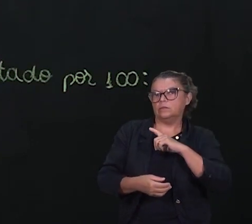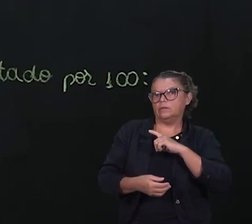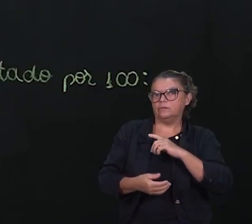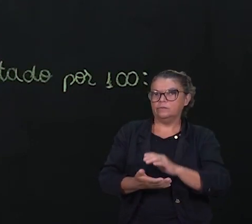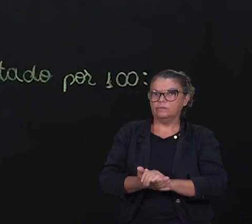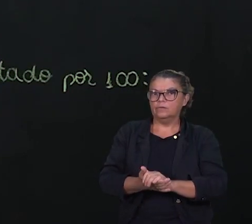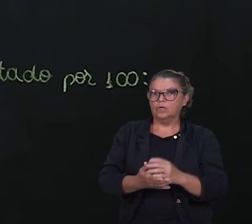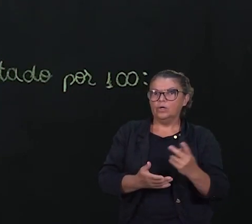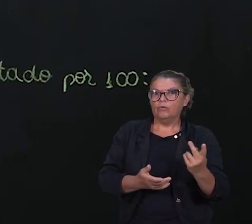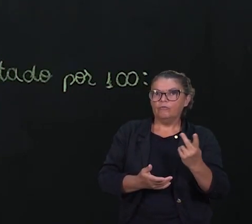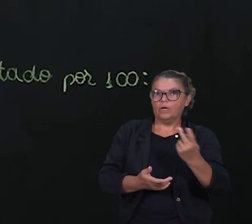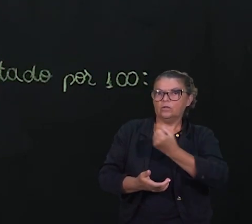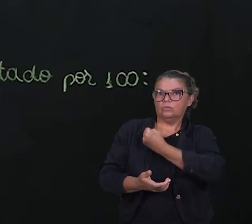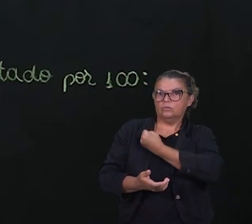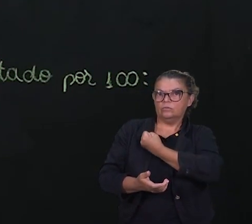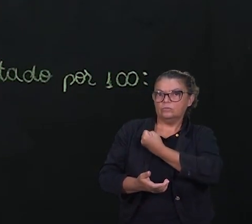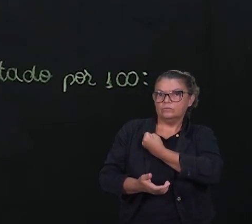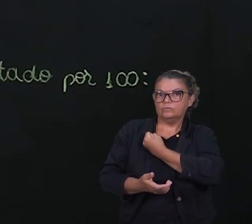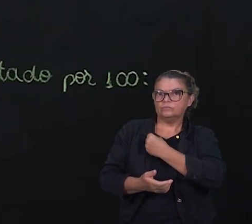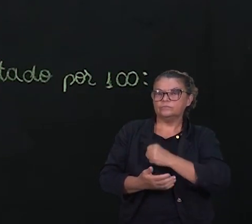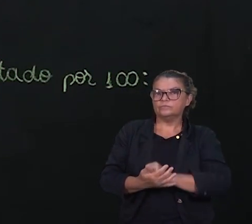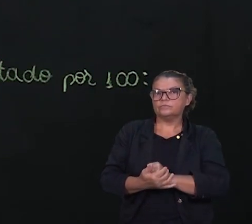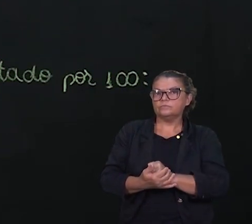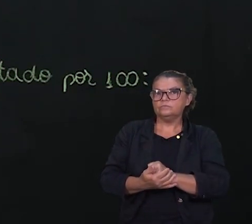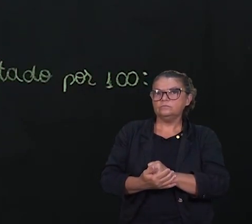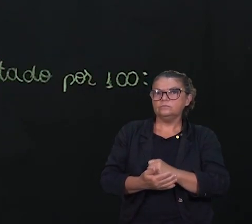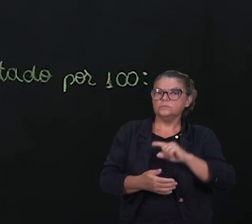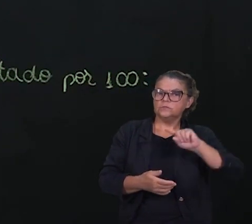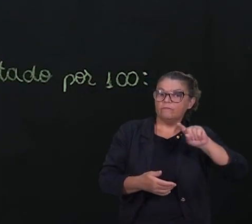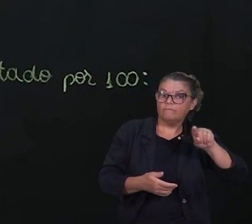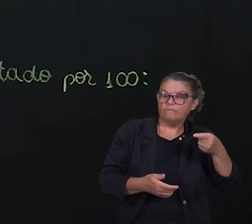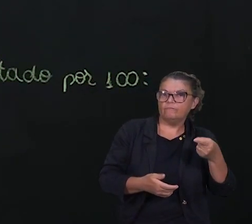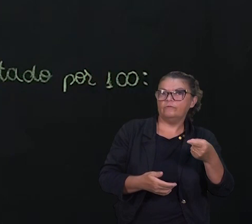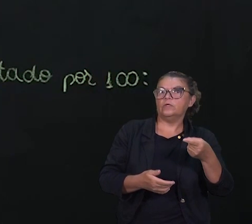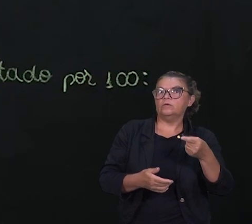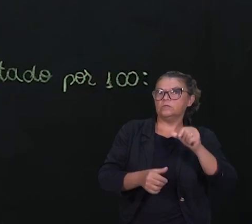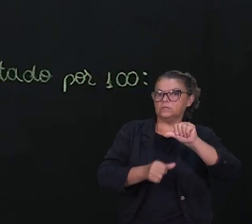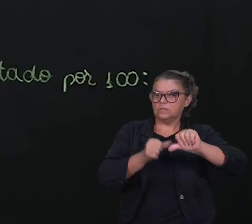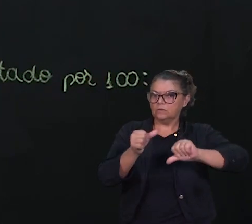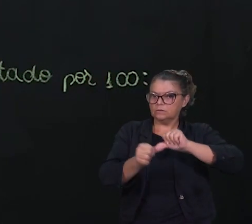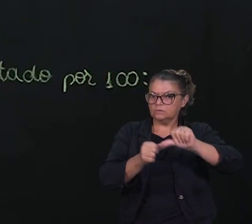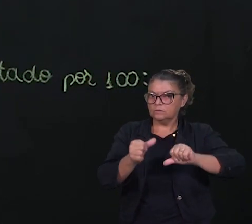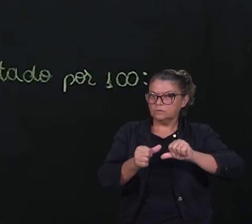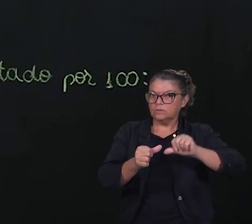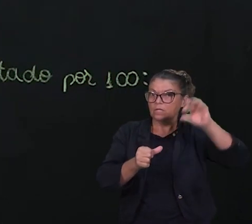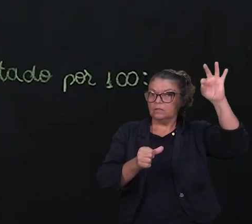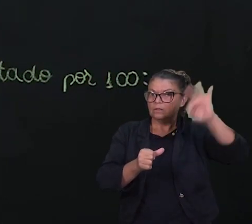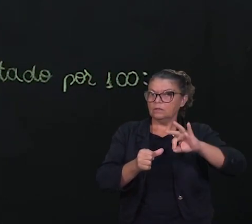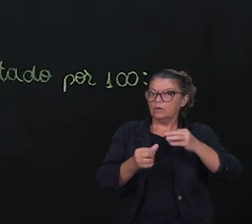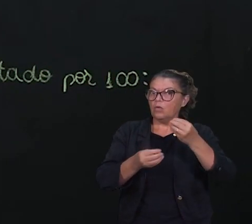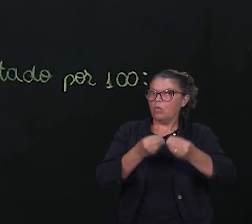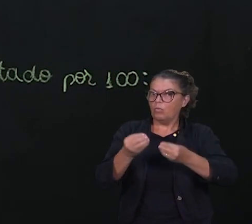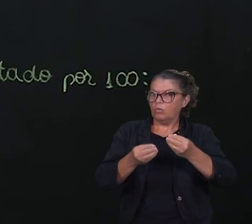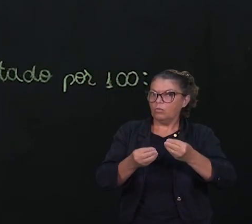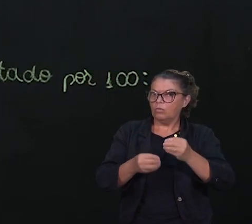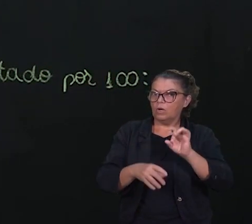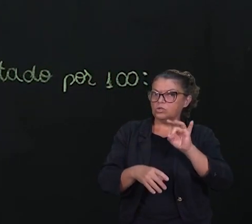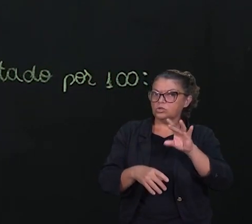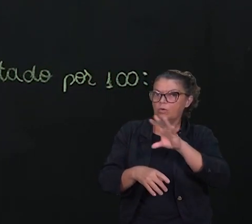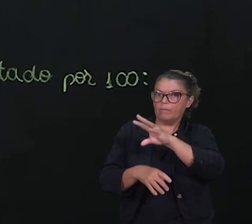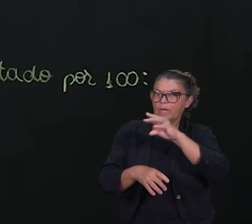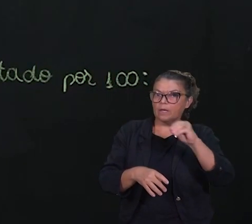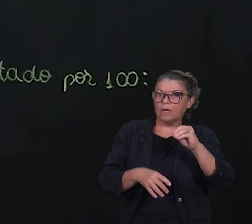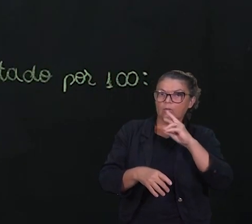tenho um valor numérico em forma decimal, para transformá-lo em forma percentual, a gente pega